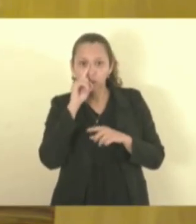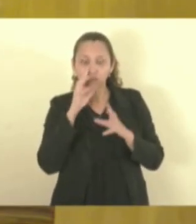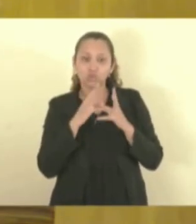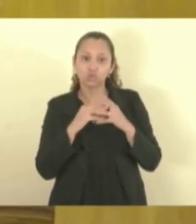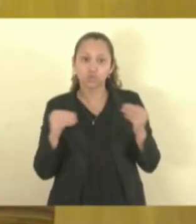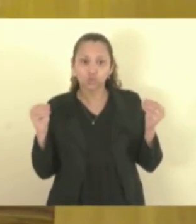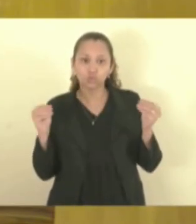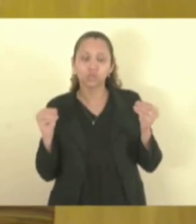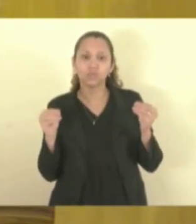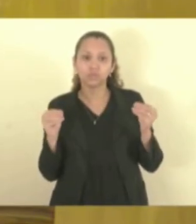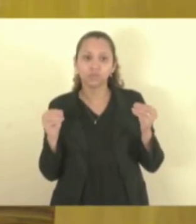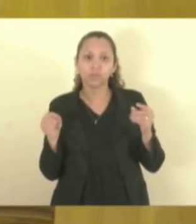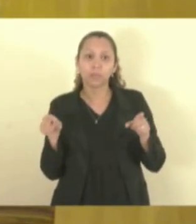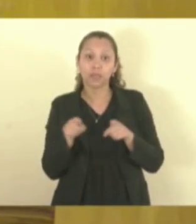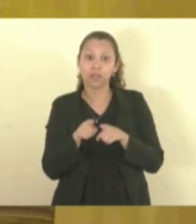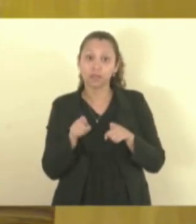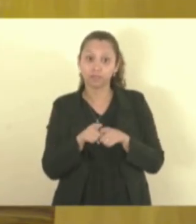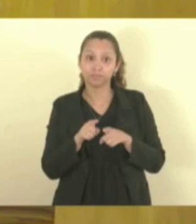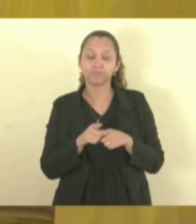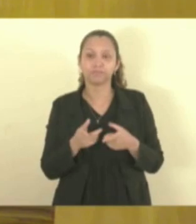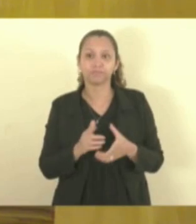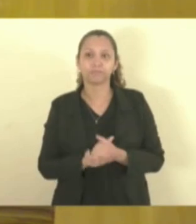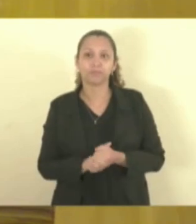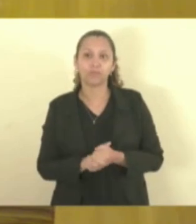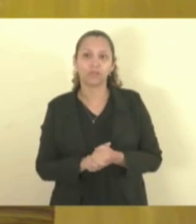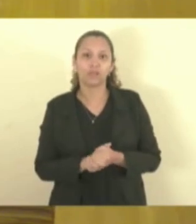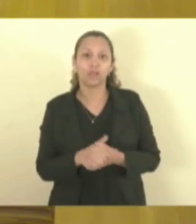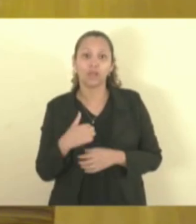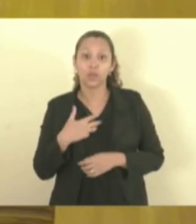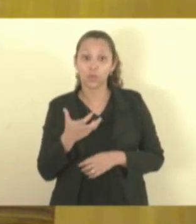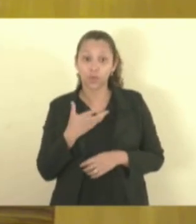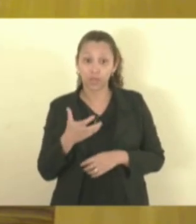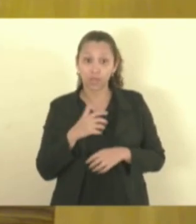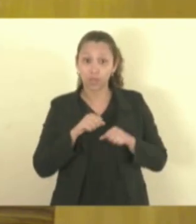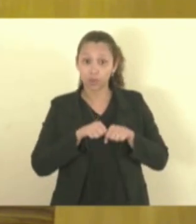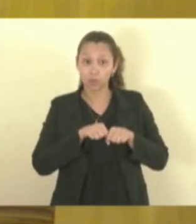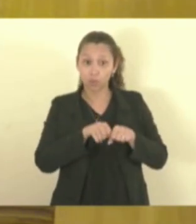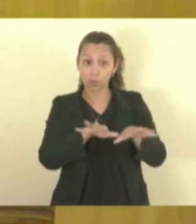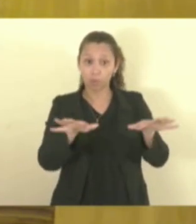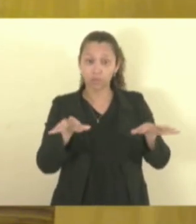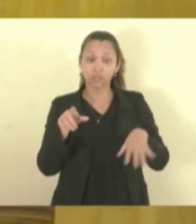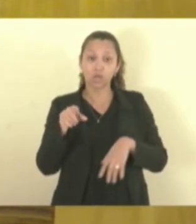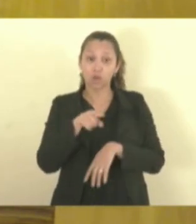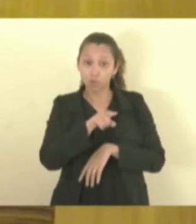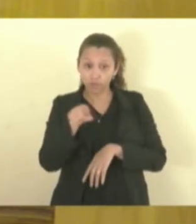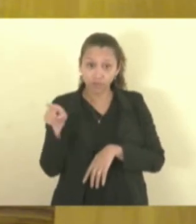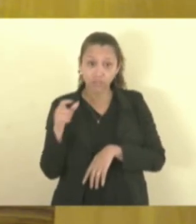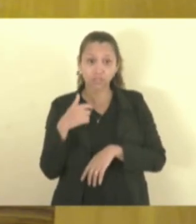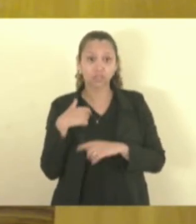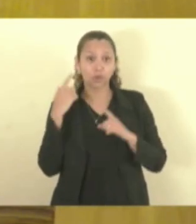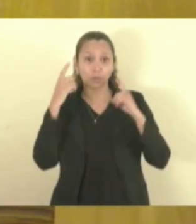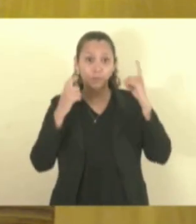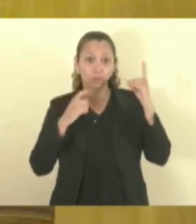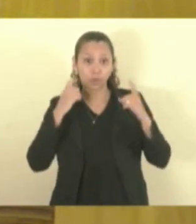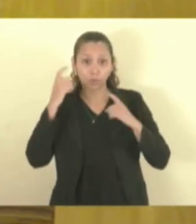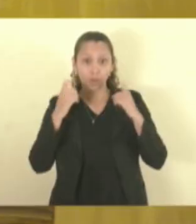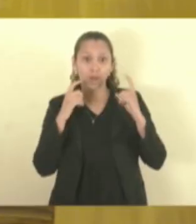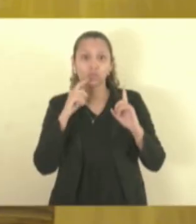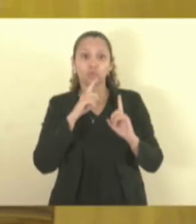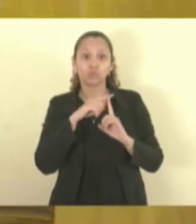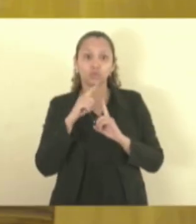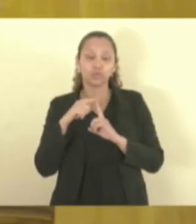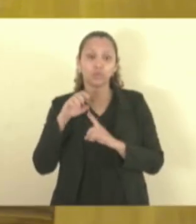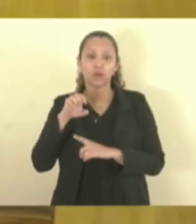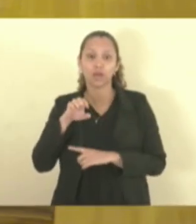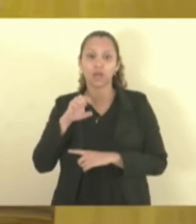e, eventualmente, até de extinção. E eu queria, né, compartilhar com vocês uma preocupação sobre um tipo de